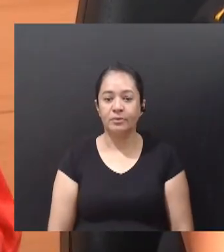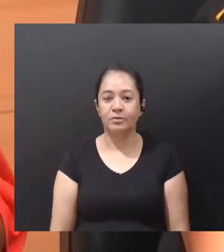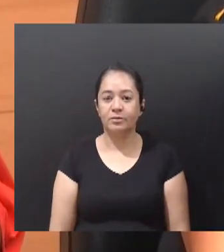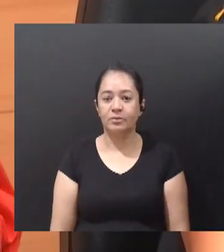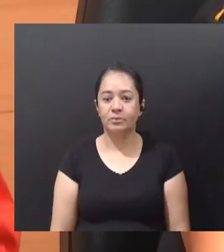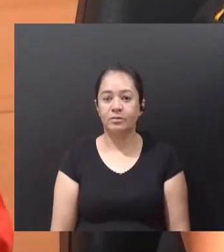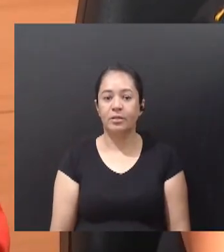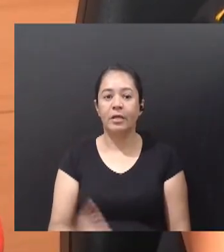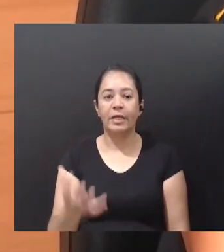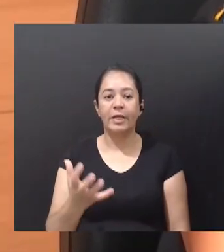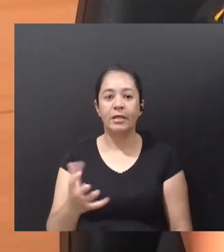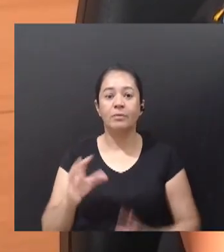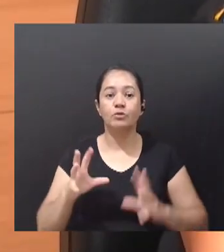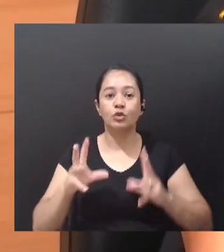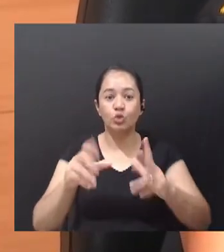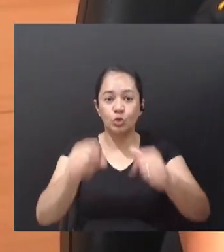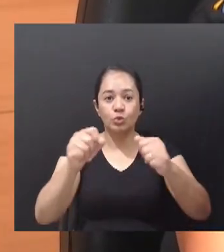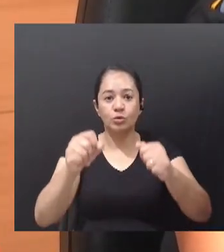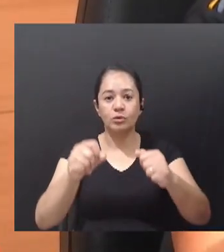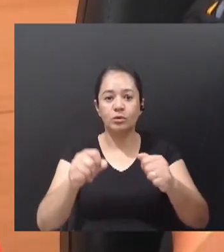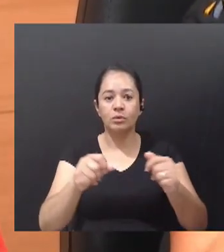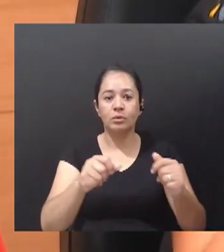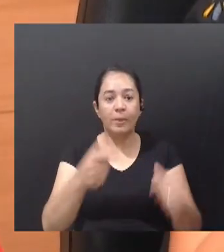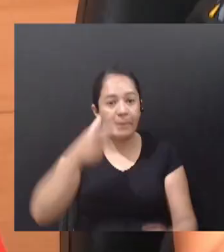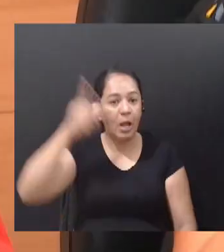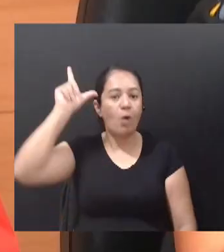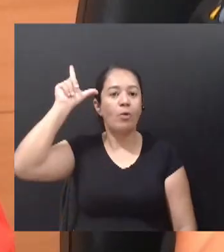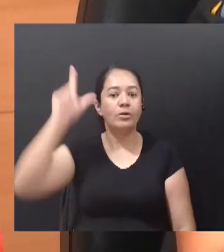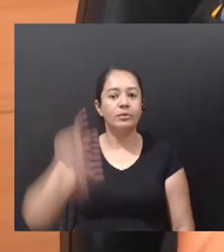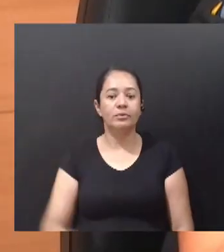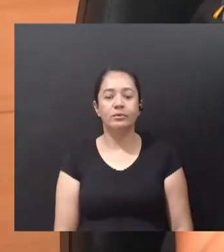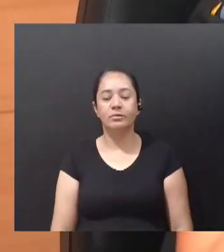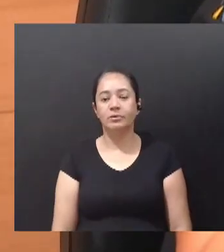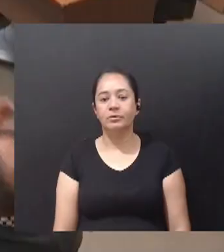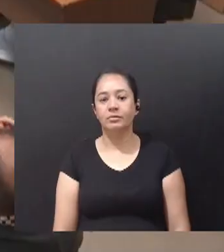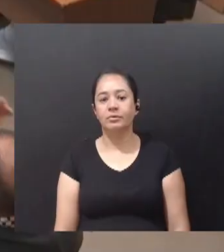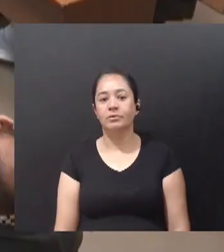tudo. E pra ontem. É nóis.